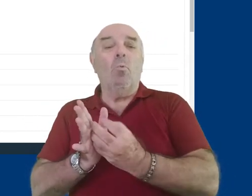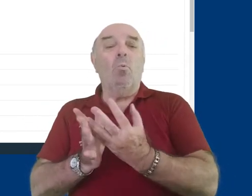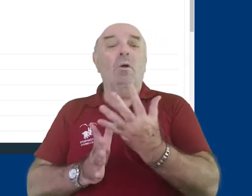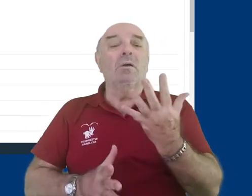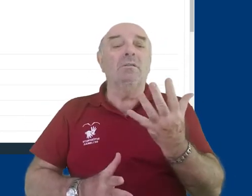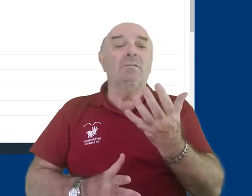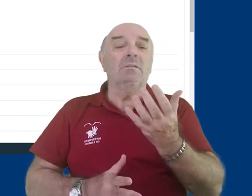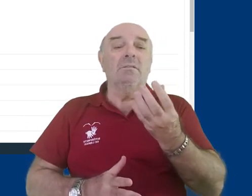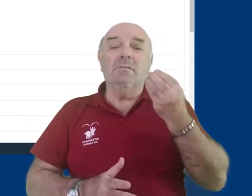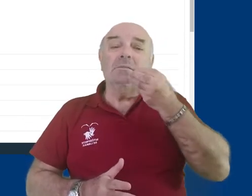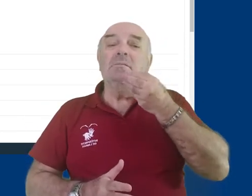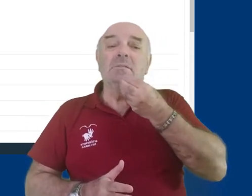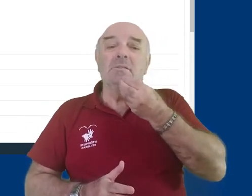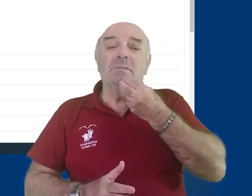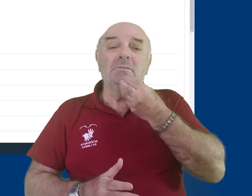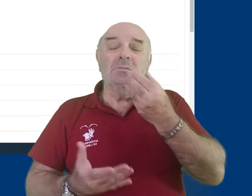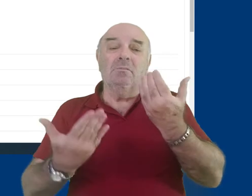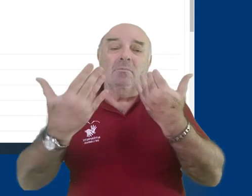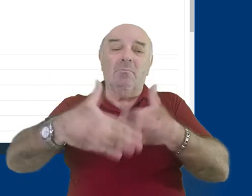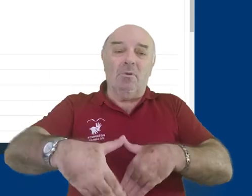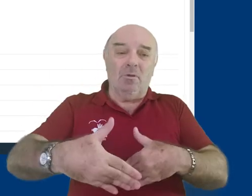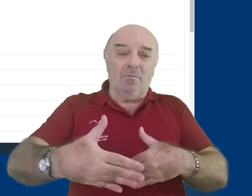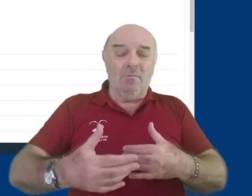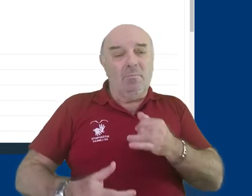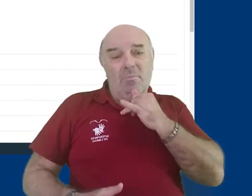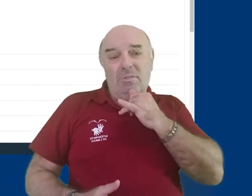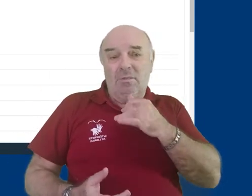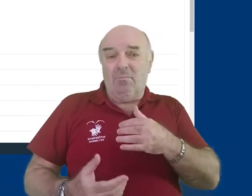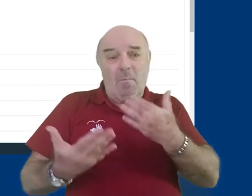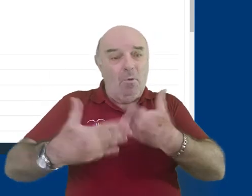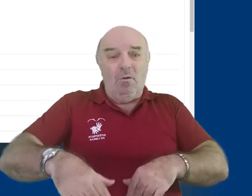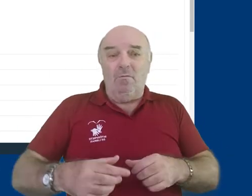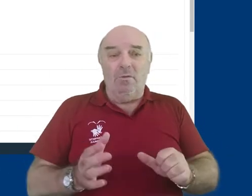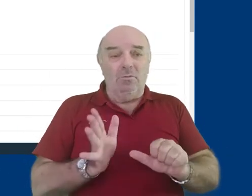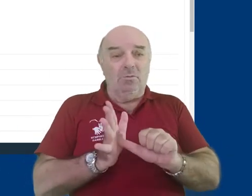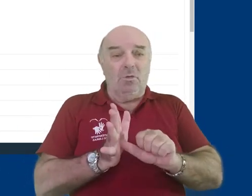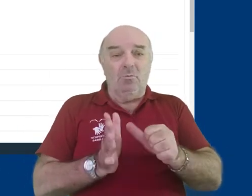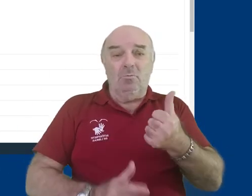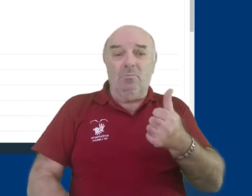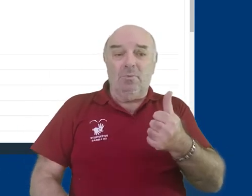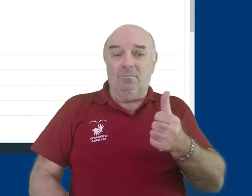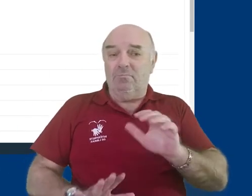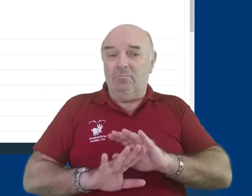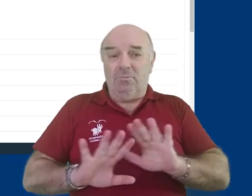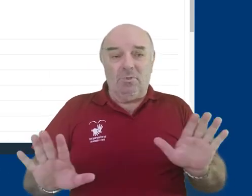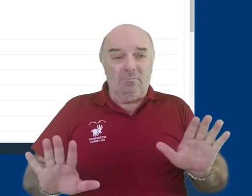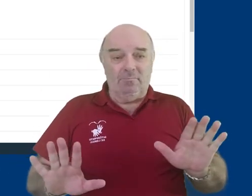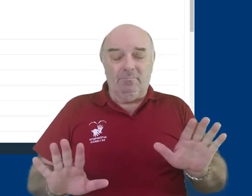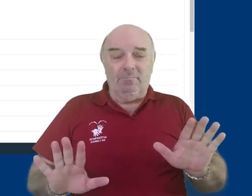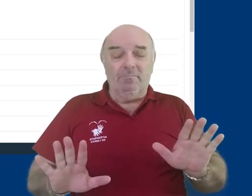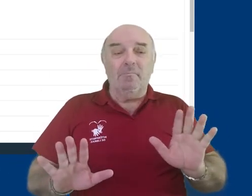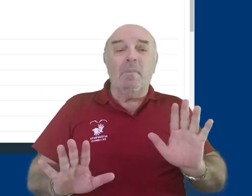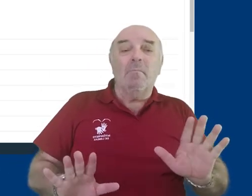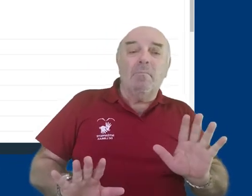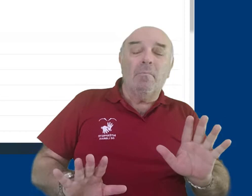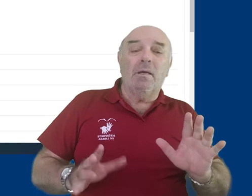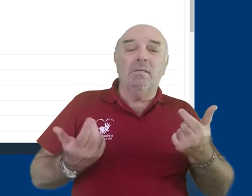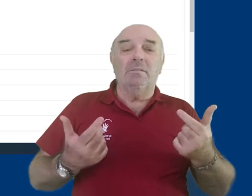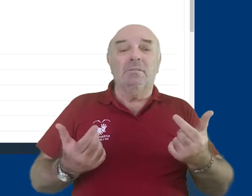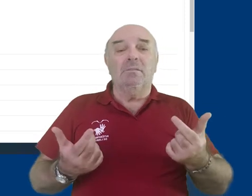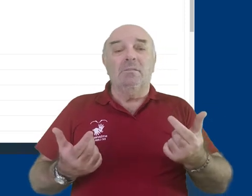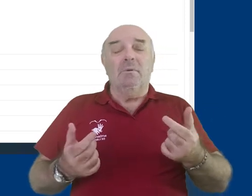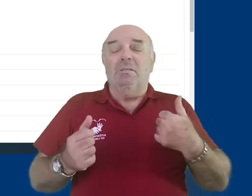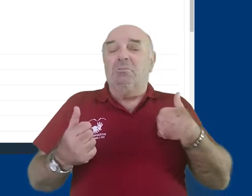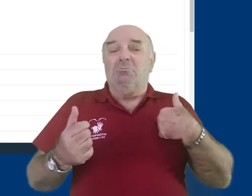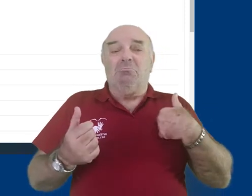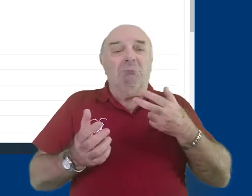que pode ser feita. A exemplo de uma prova que só pode ser feita uma vez, poderíamos escolher uma vez. Mas, no